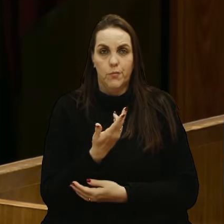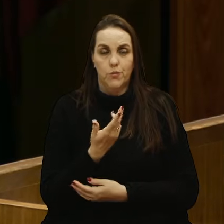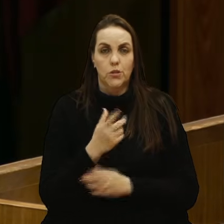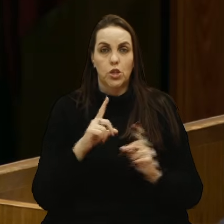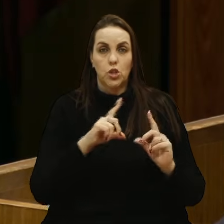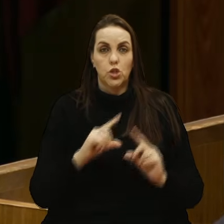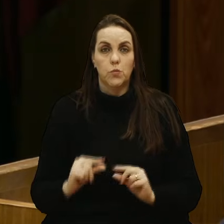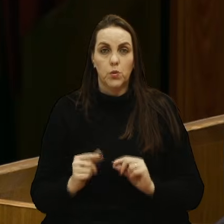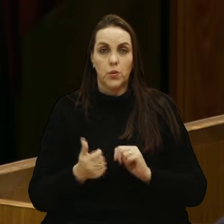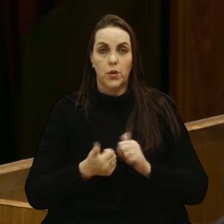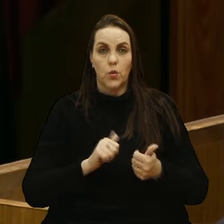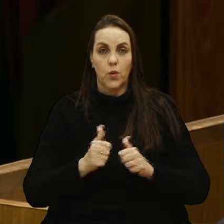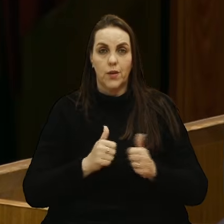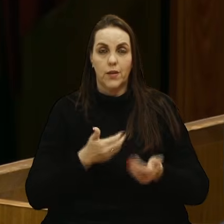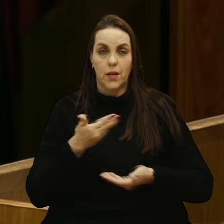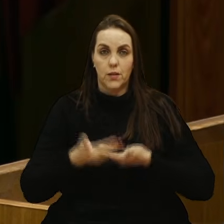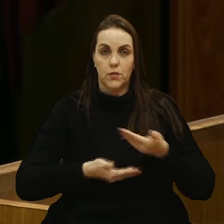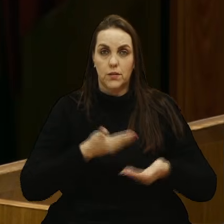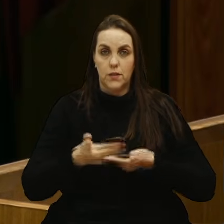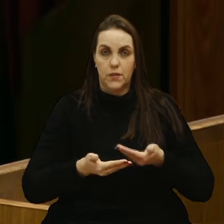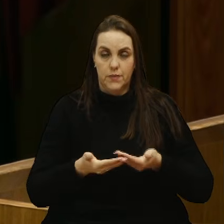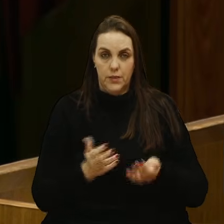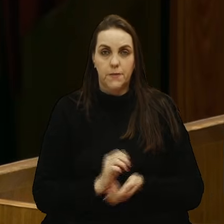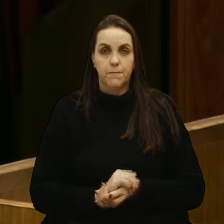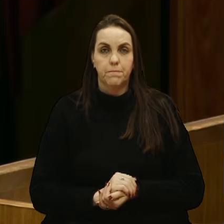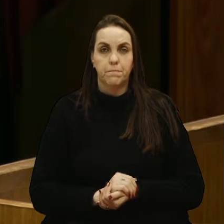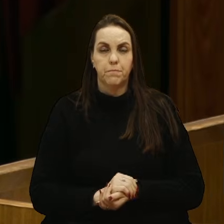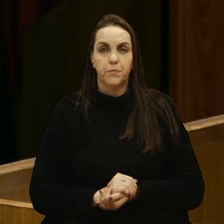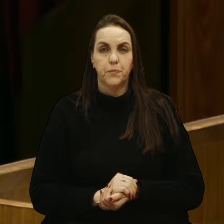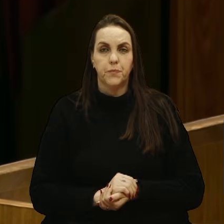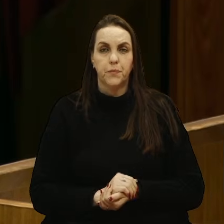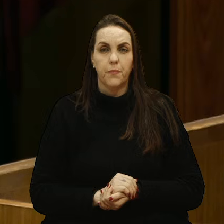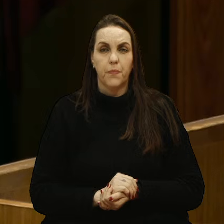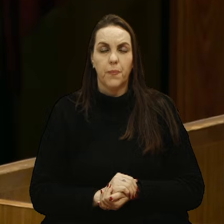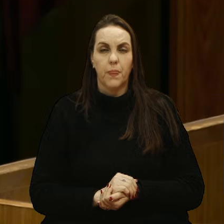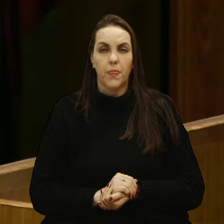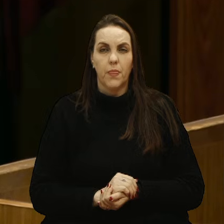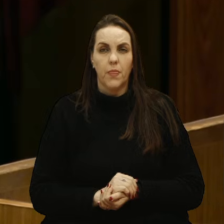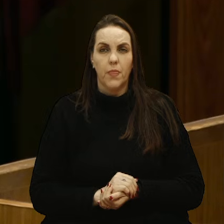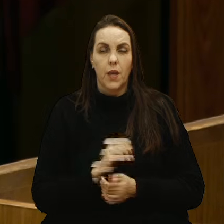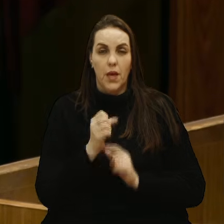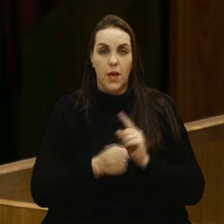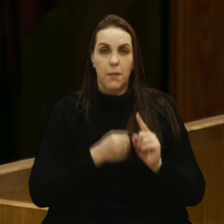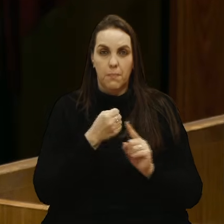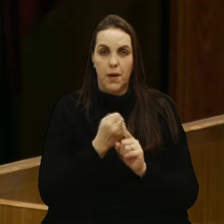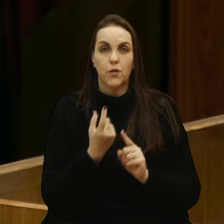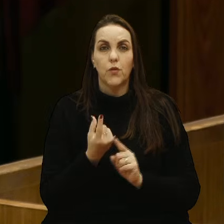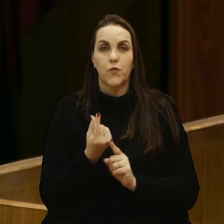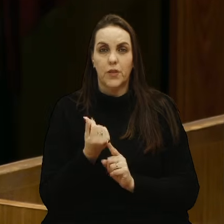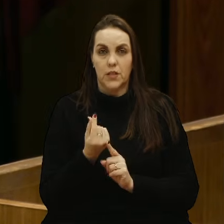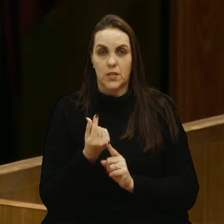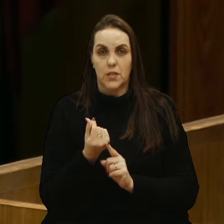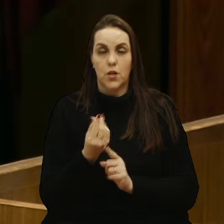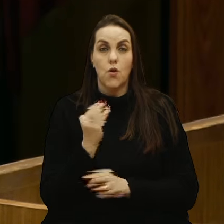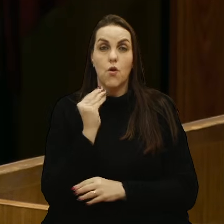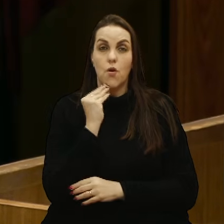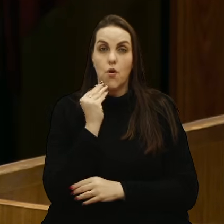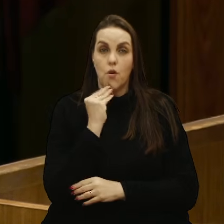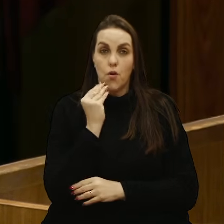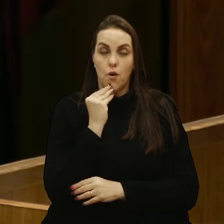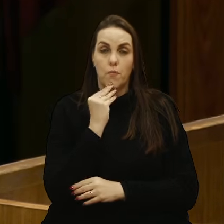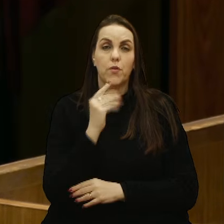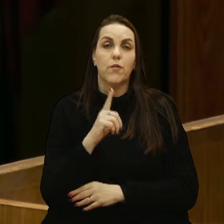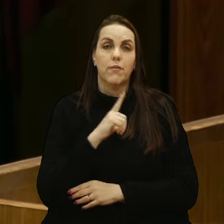do nosso serviço prestado, né? Bem, quanto ao impacto financeiro, logicamente que vai